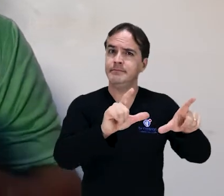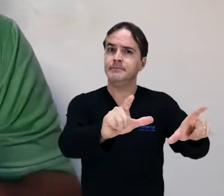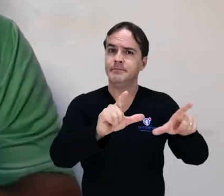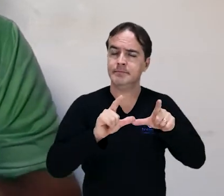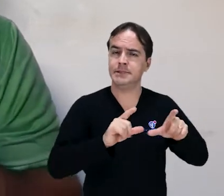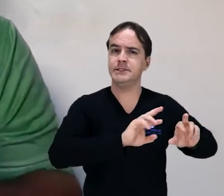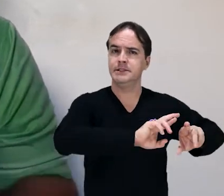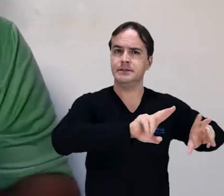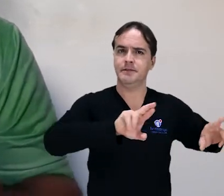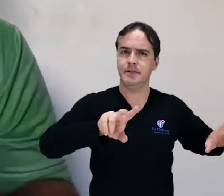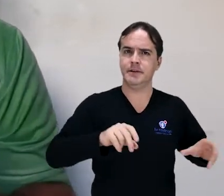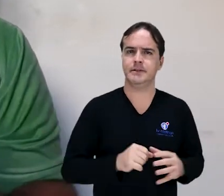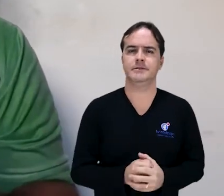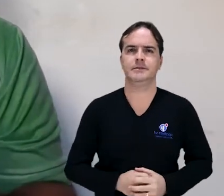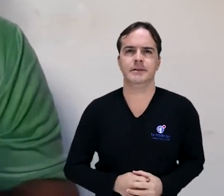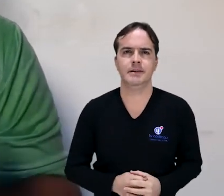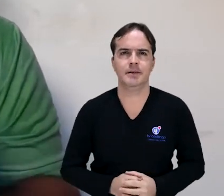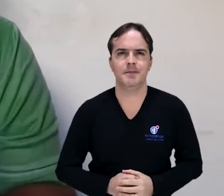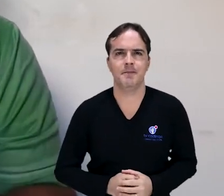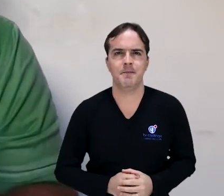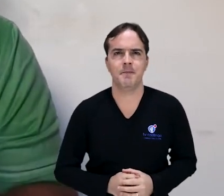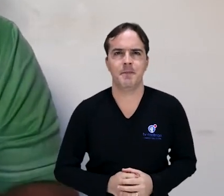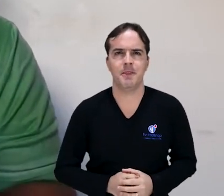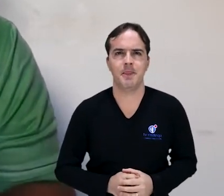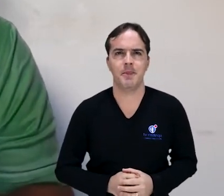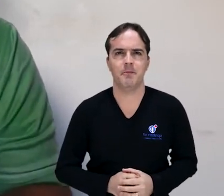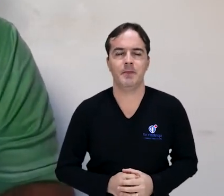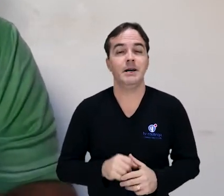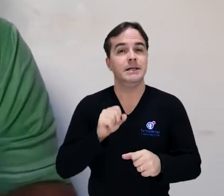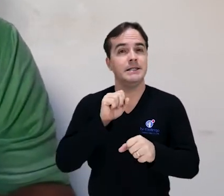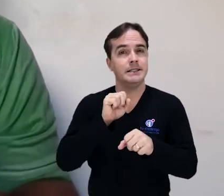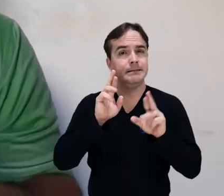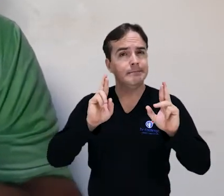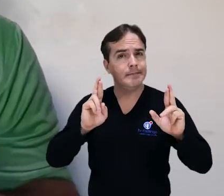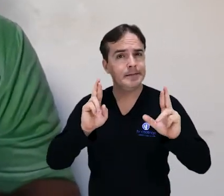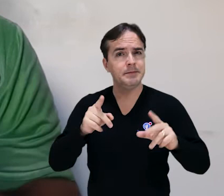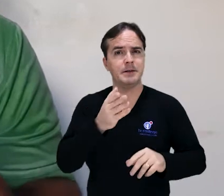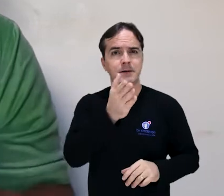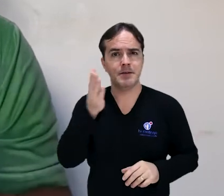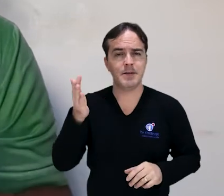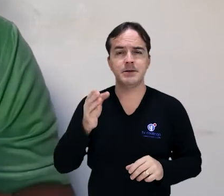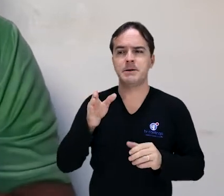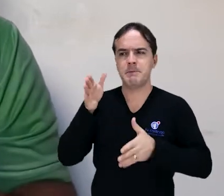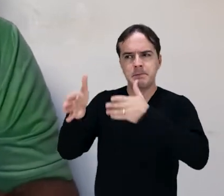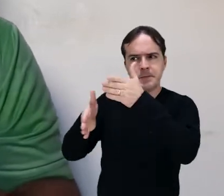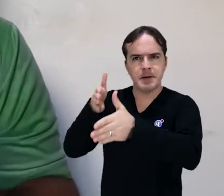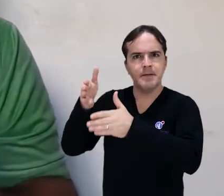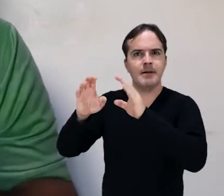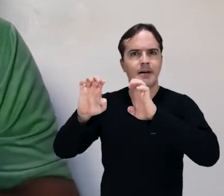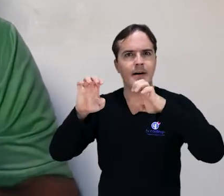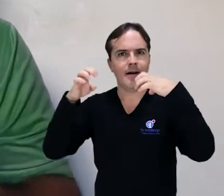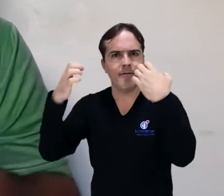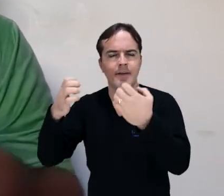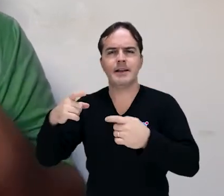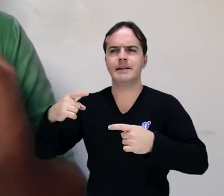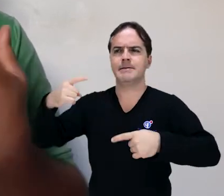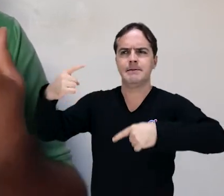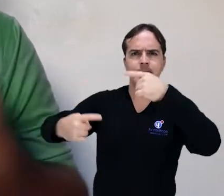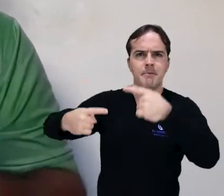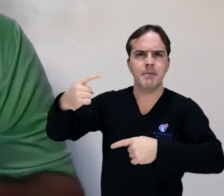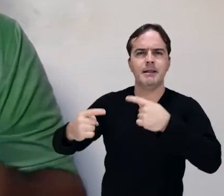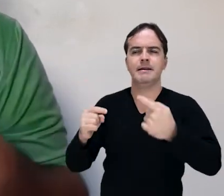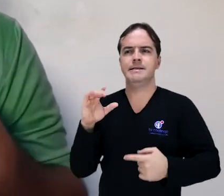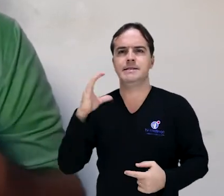você receberá um significado diferente eu espero que vocês possam parecer eventos a gente vai estar tentando debater